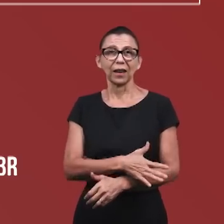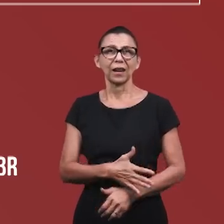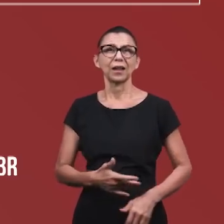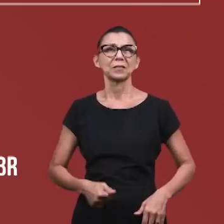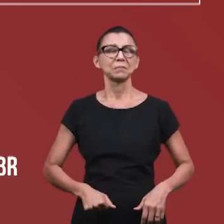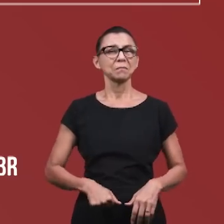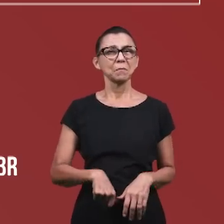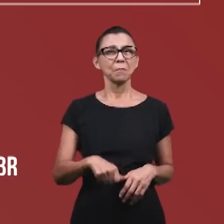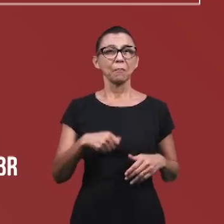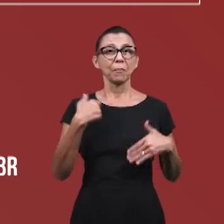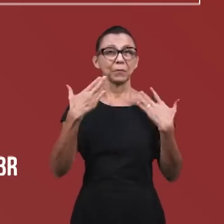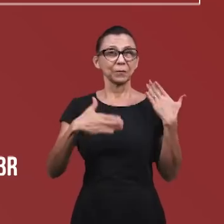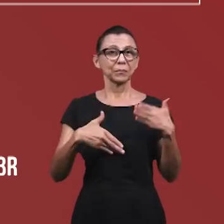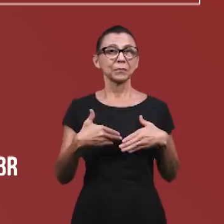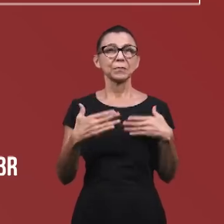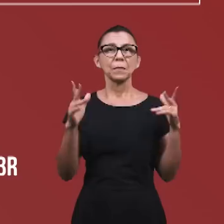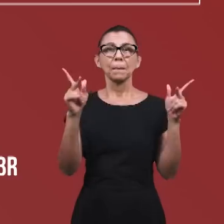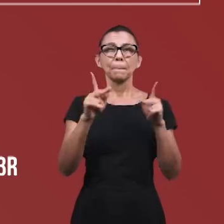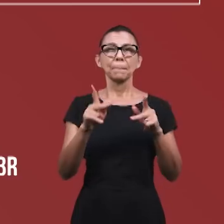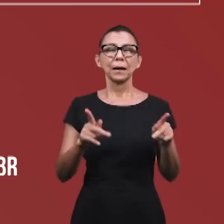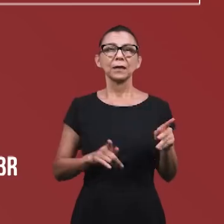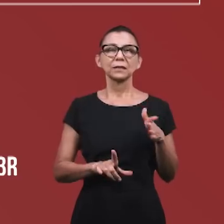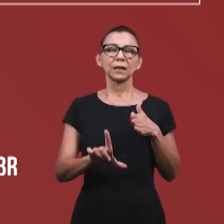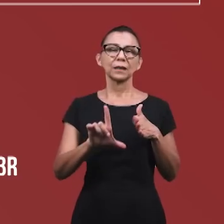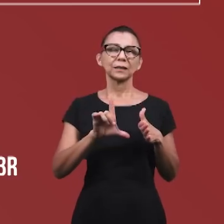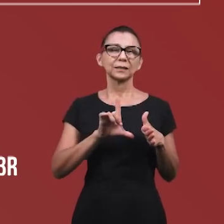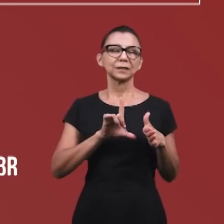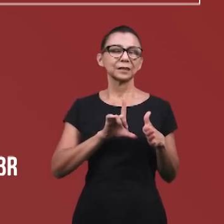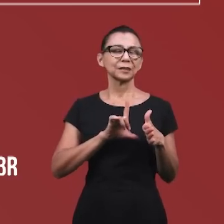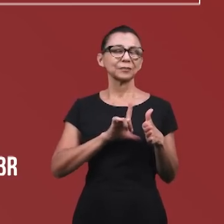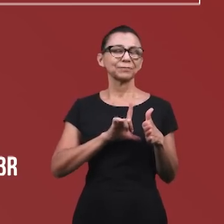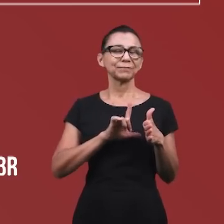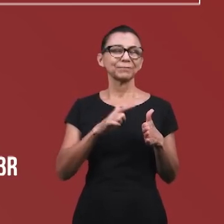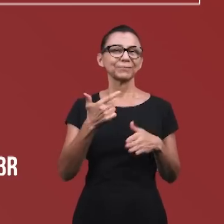nem alegria, até que o